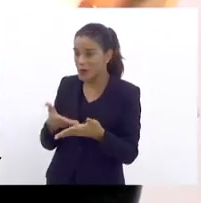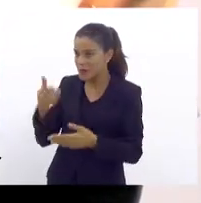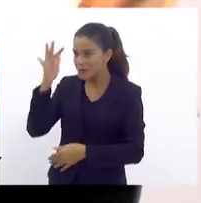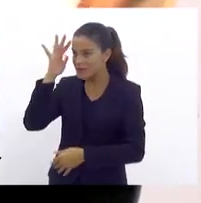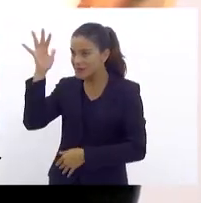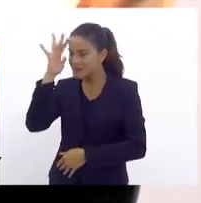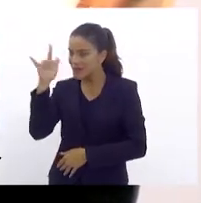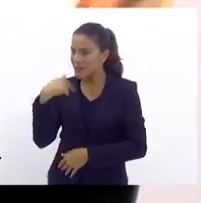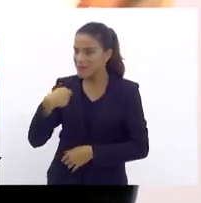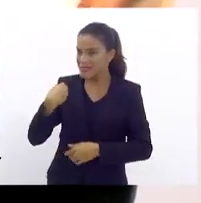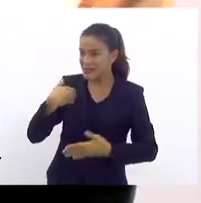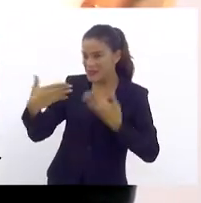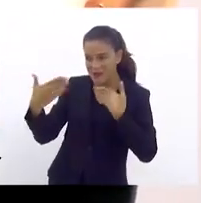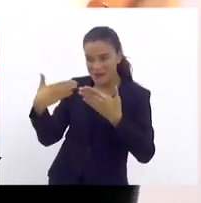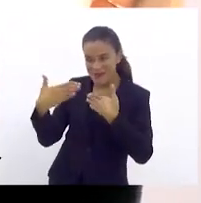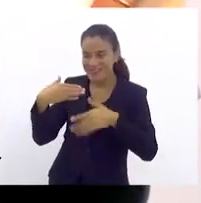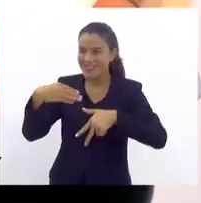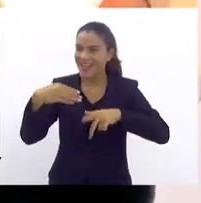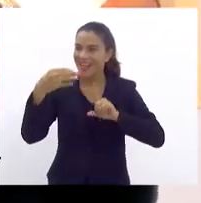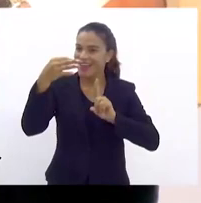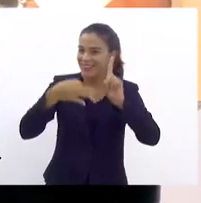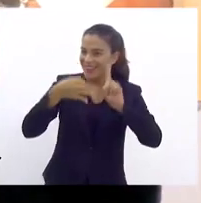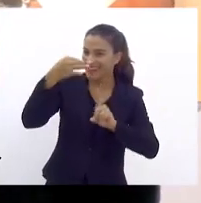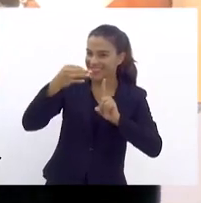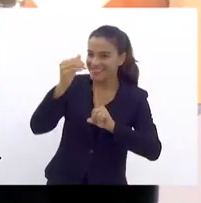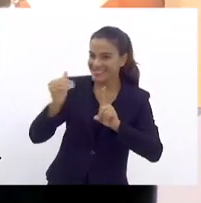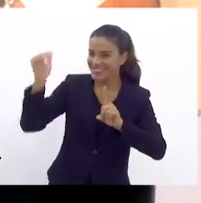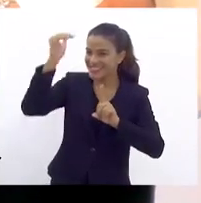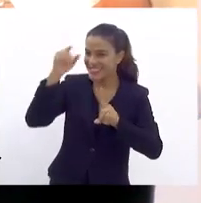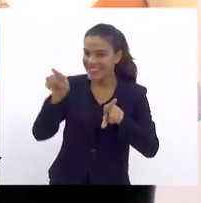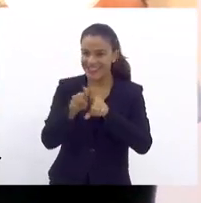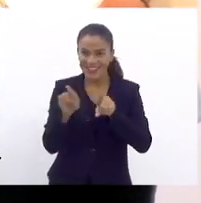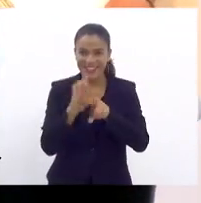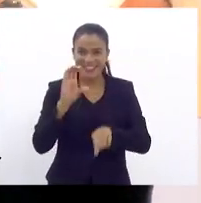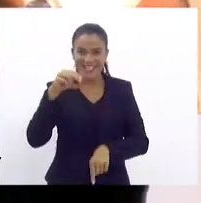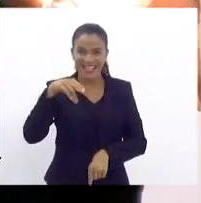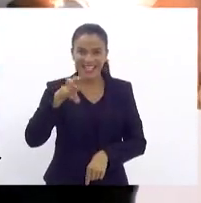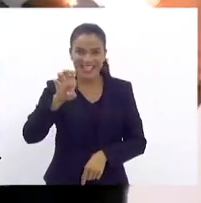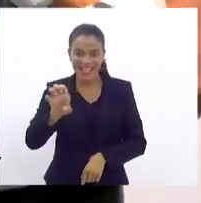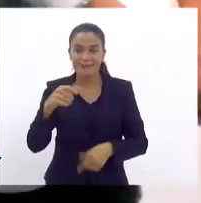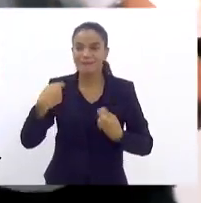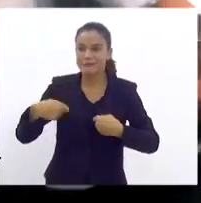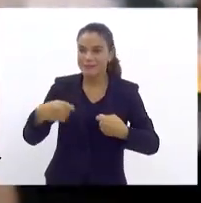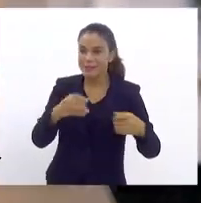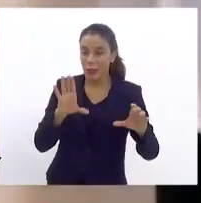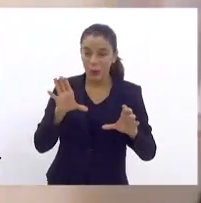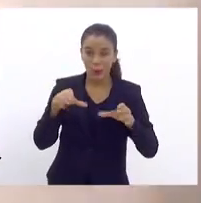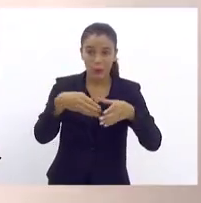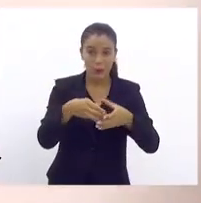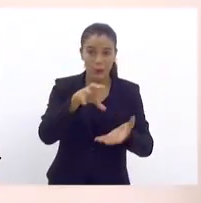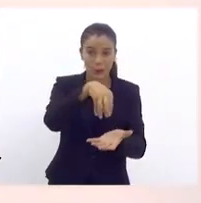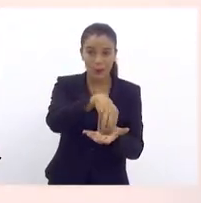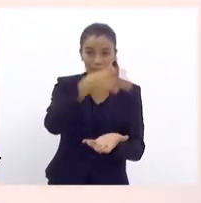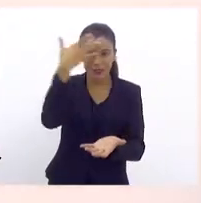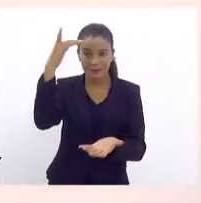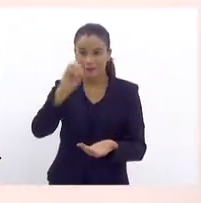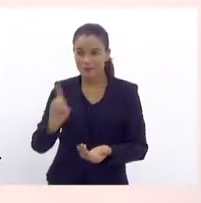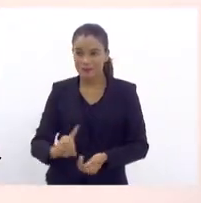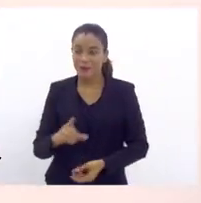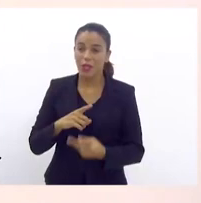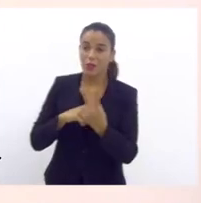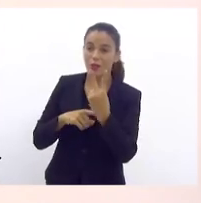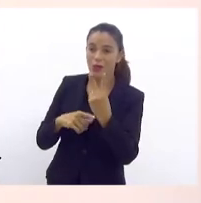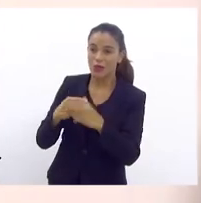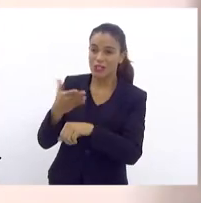que eu tenho que conversar com as embargadora tem que conversar com você é a gente lá no nosso núcleo da pessoa com deficiência a gente tem dois